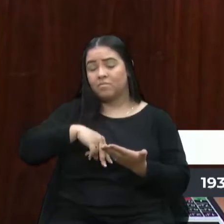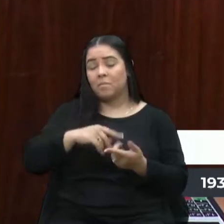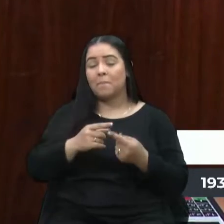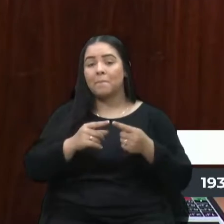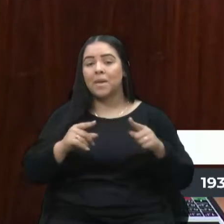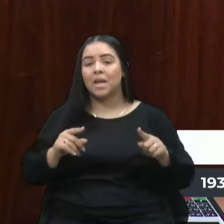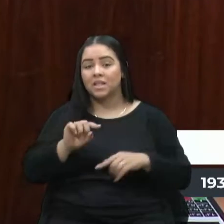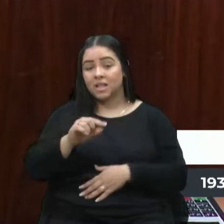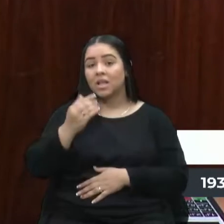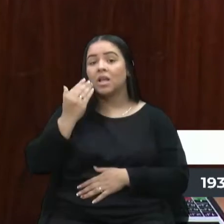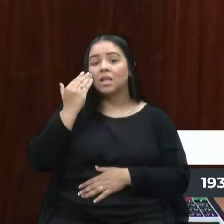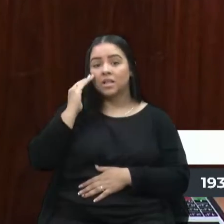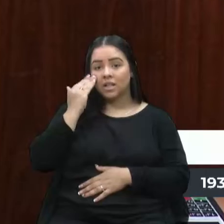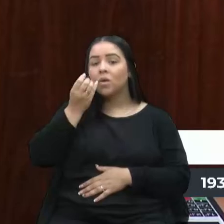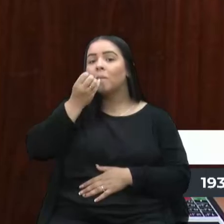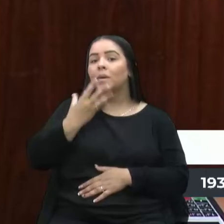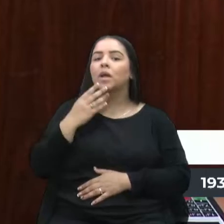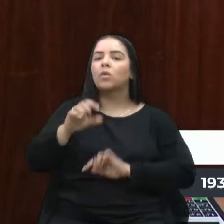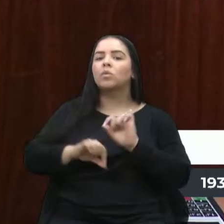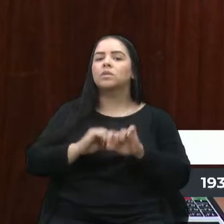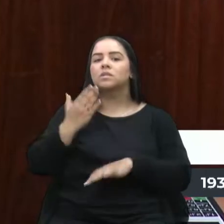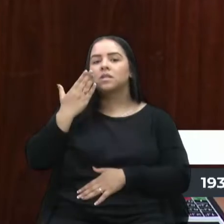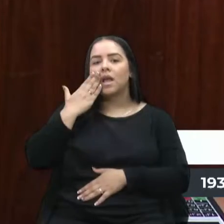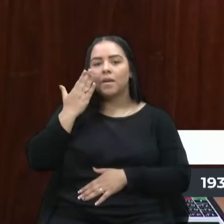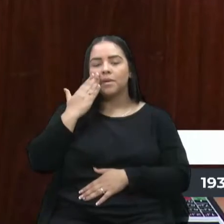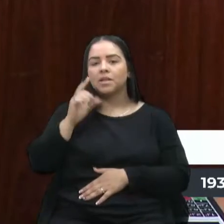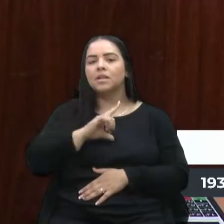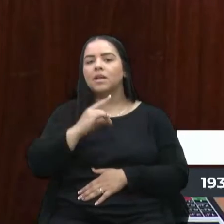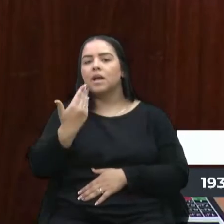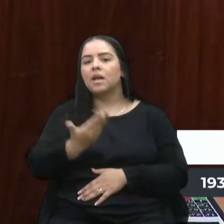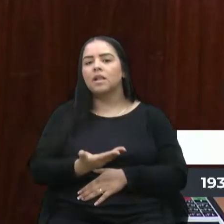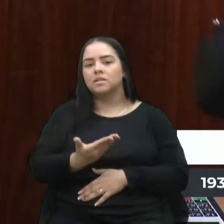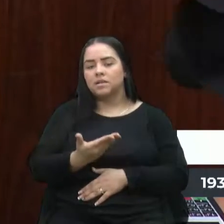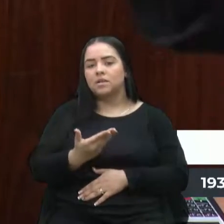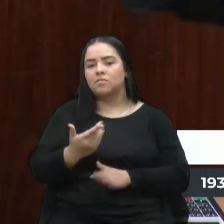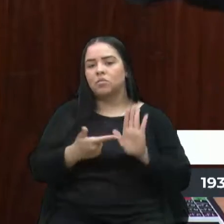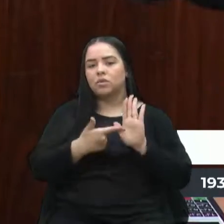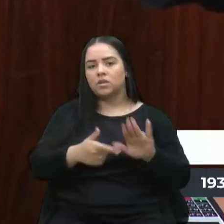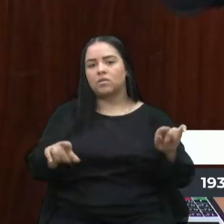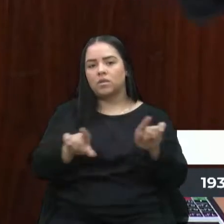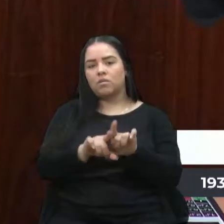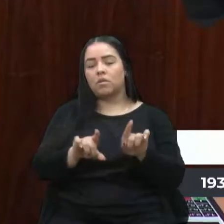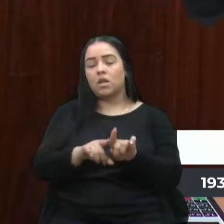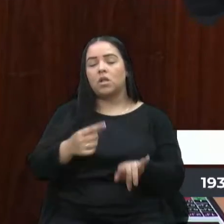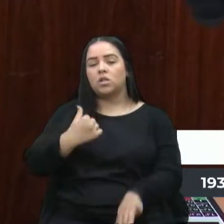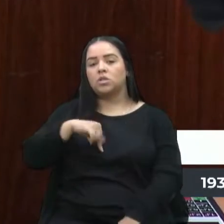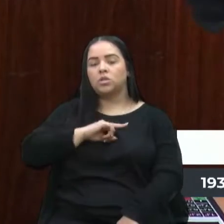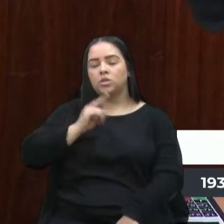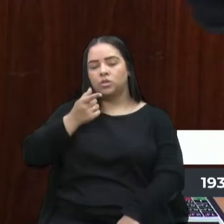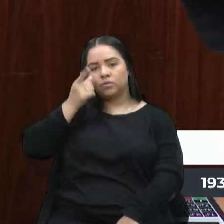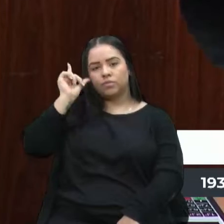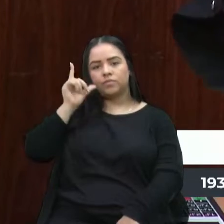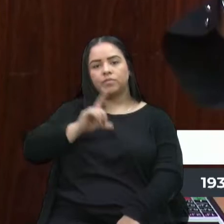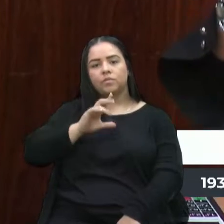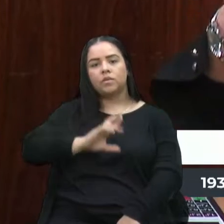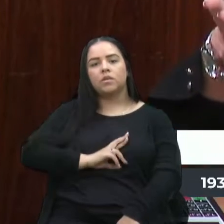dessa mas eles compreenderam muito bem o que está em jogo e eles colocaram aqui outra coisa Ontem nós tivemos a